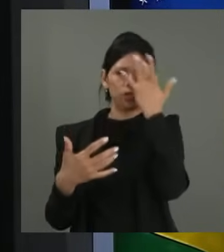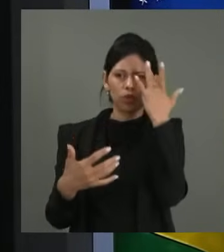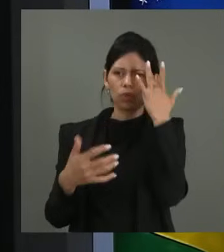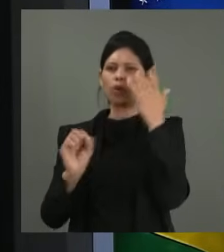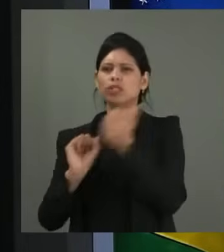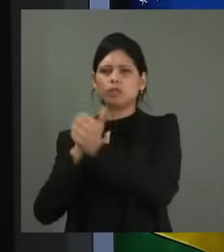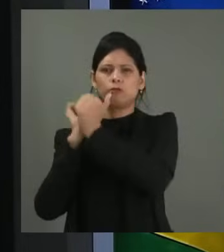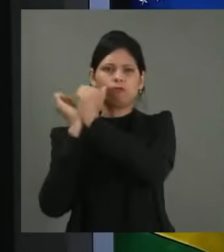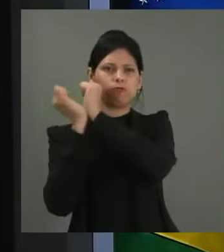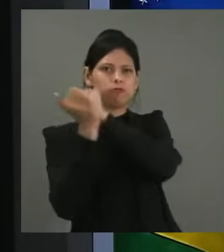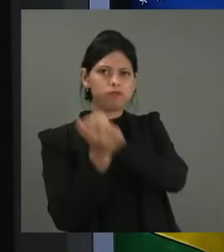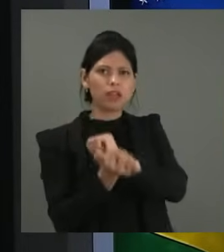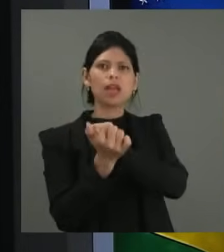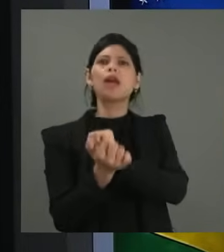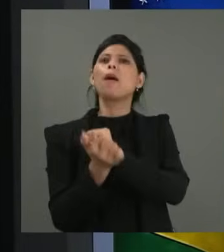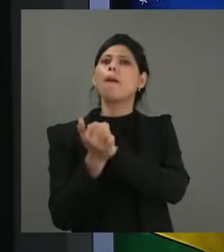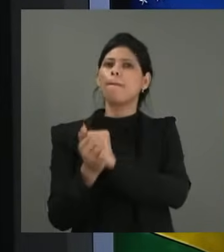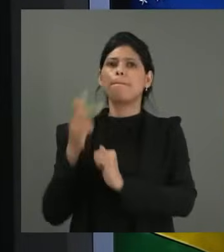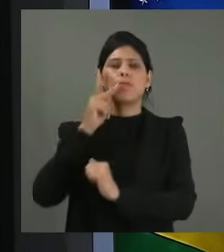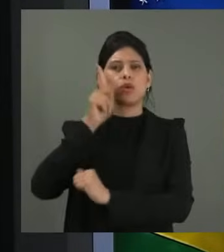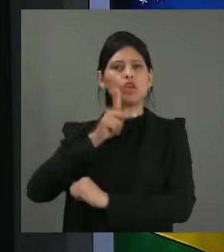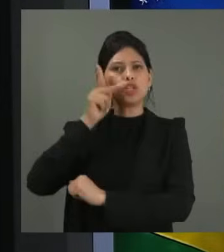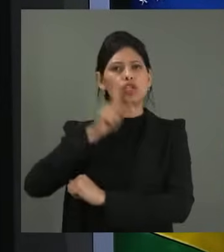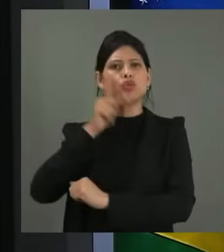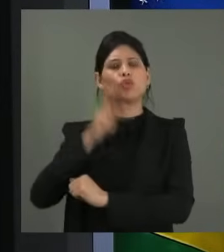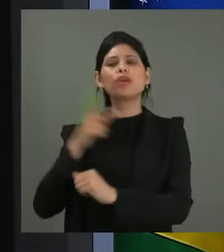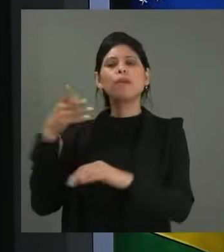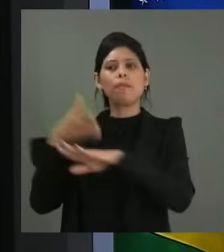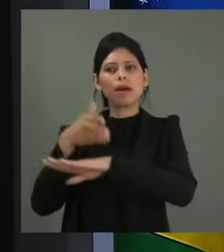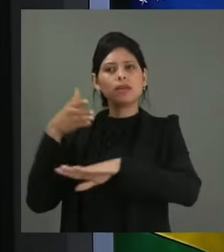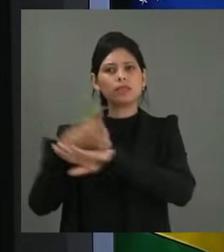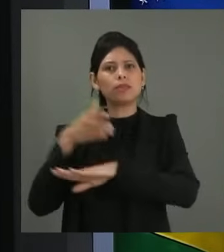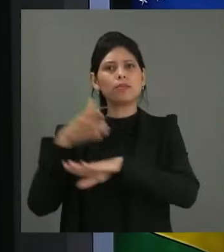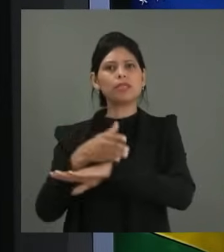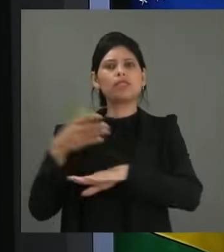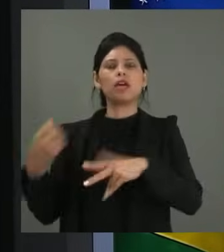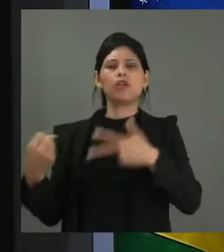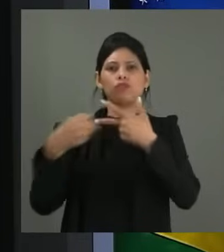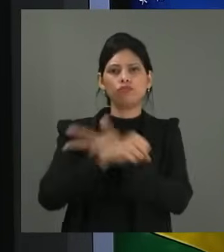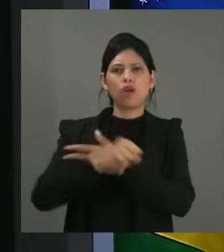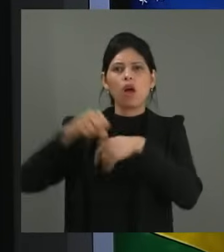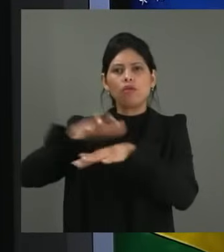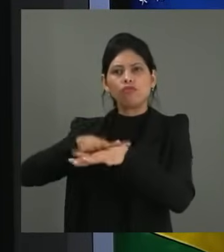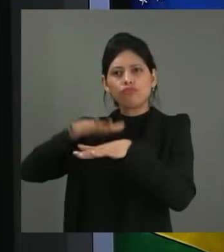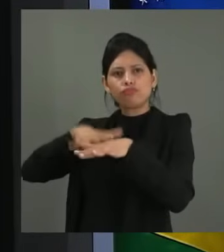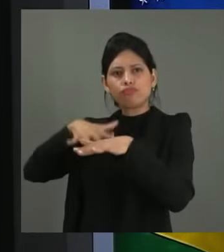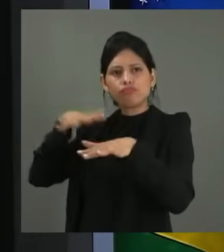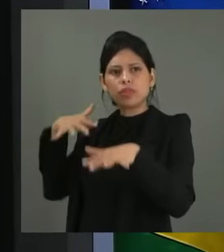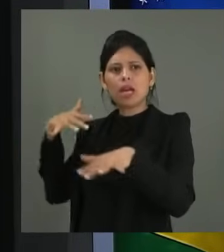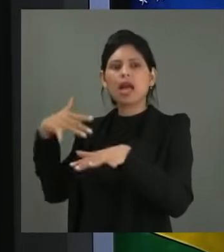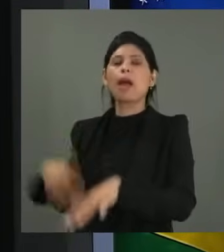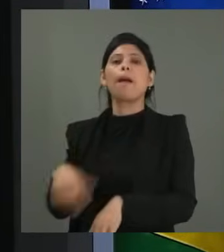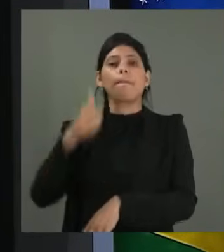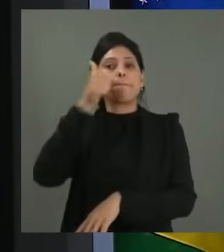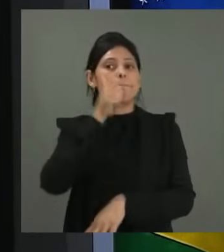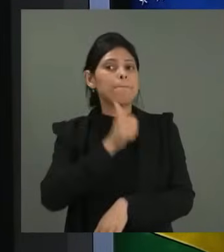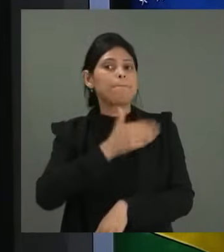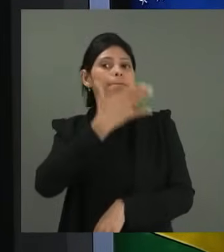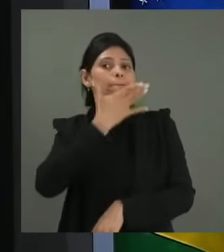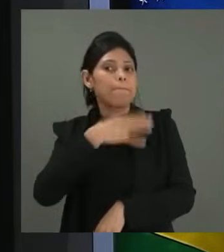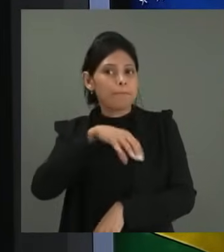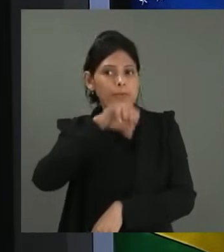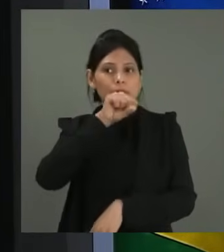políticos que participaram dos protestos do dia 8 de janeiro. Pais e mães de família, trabalhadores sem nenhum